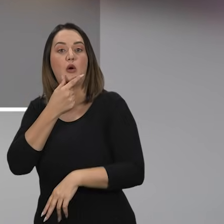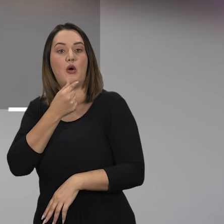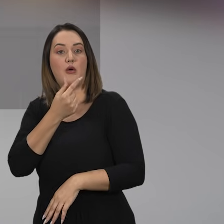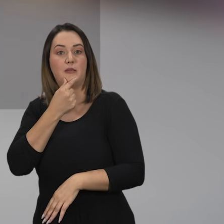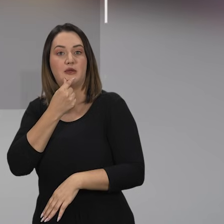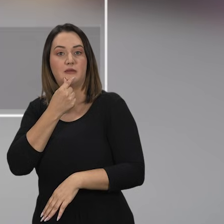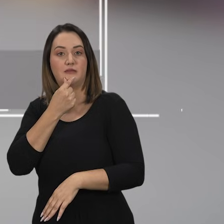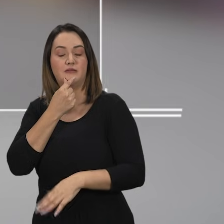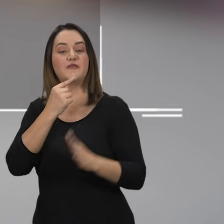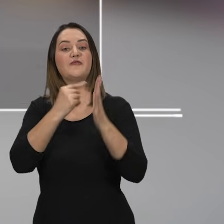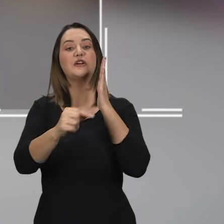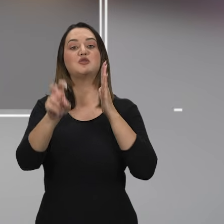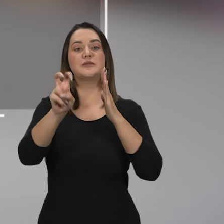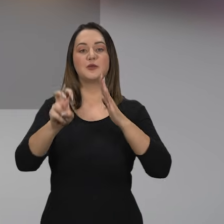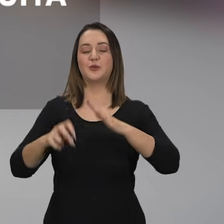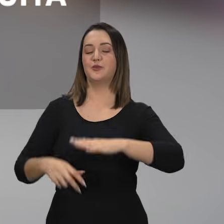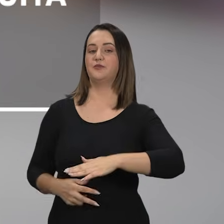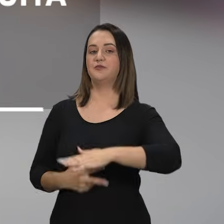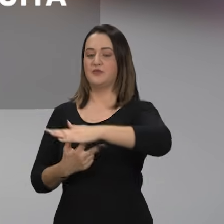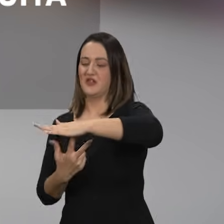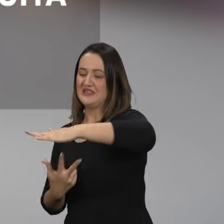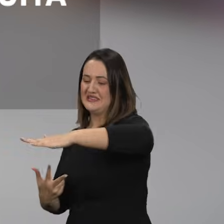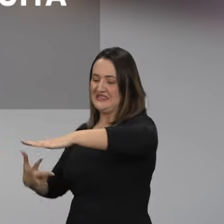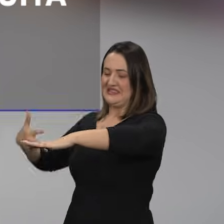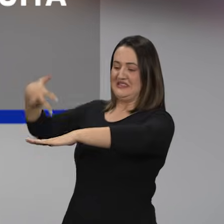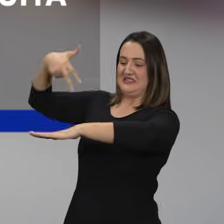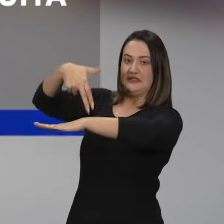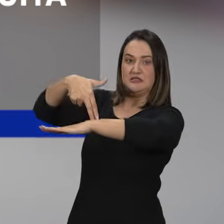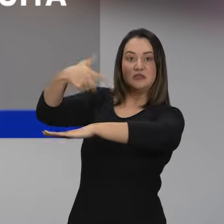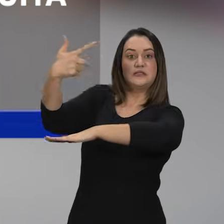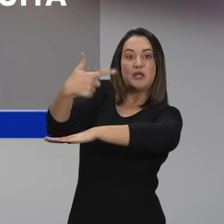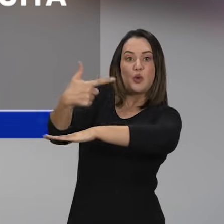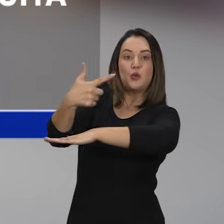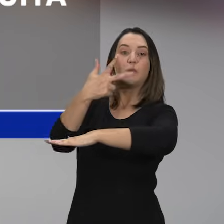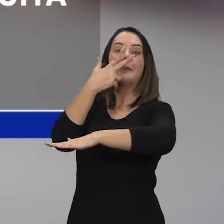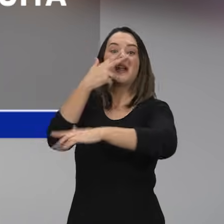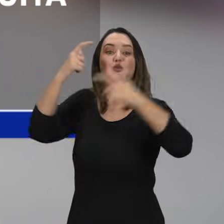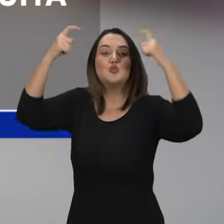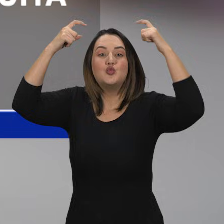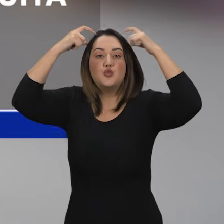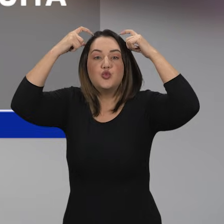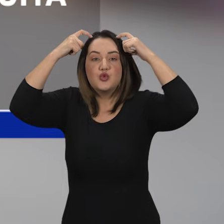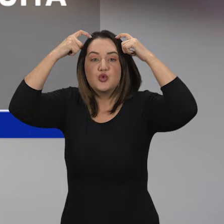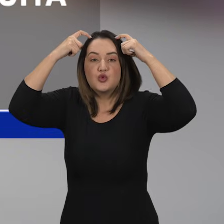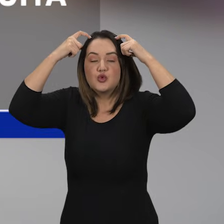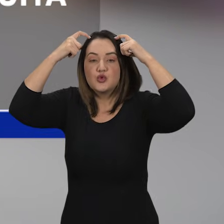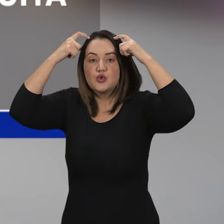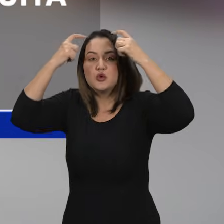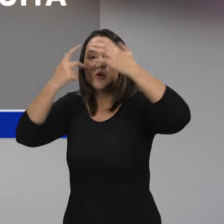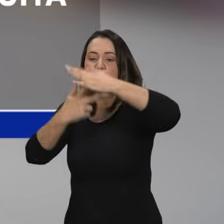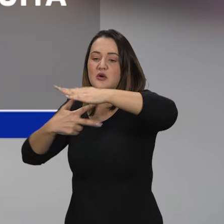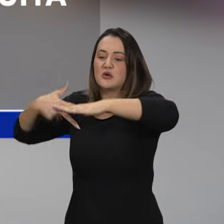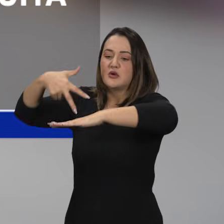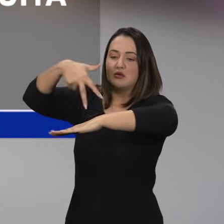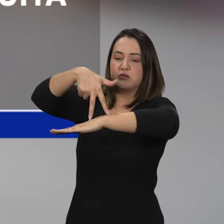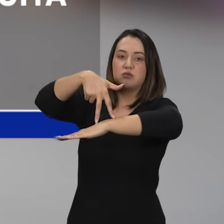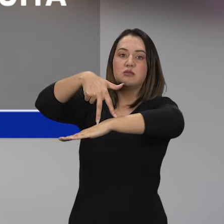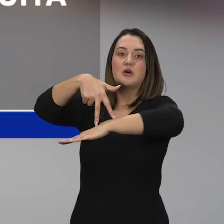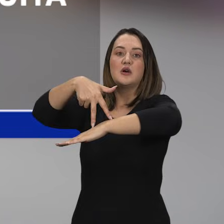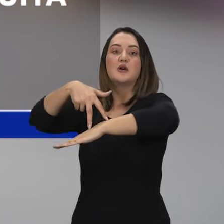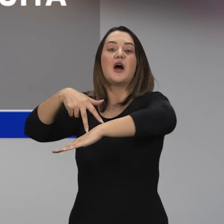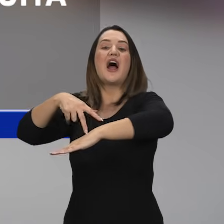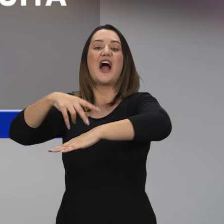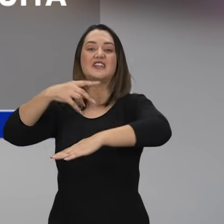homem. Verso 5. Continuei olhando, e eis aqui o segundo animal, semelhante a um urso, o qual se levantou sobre um dos